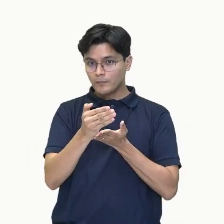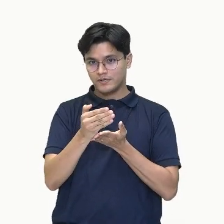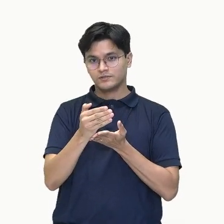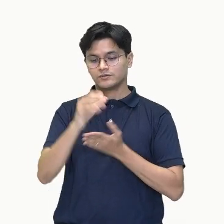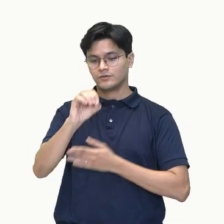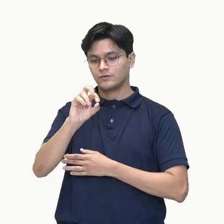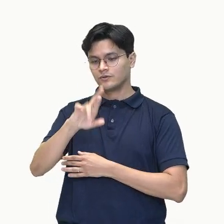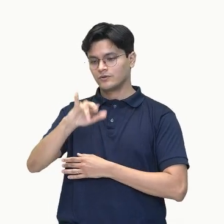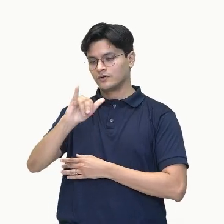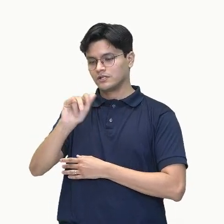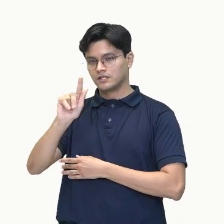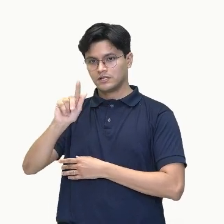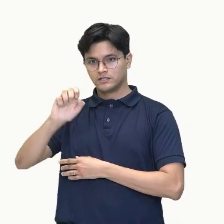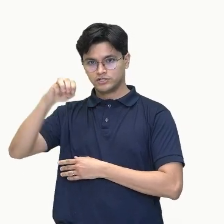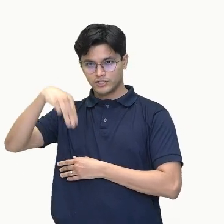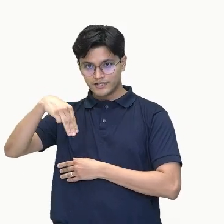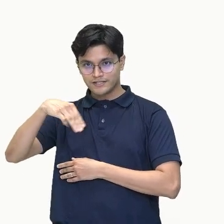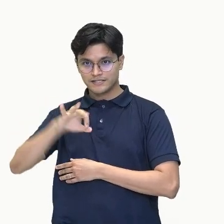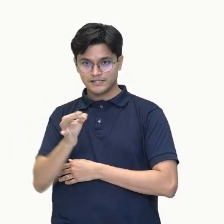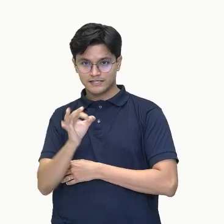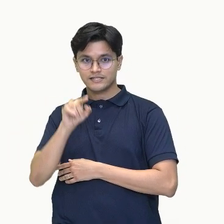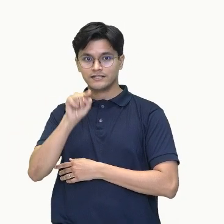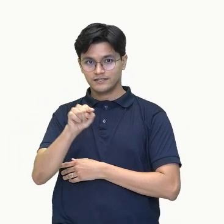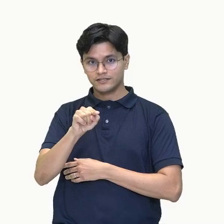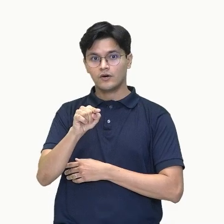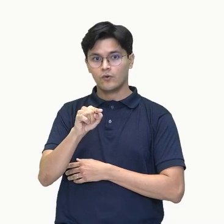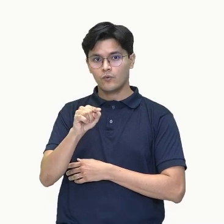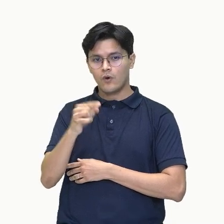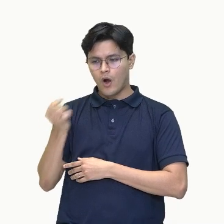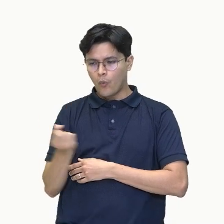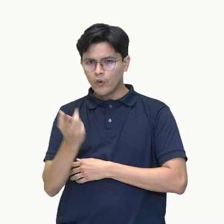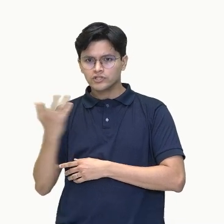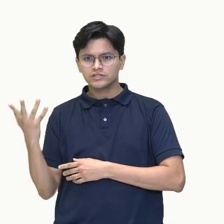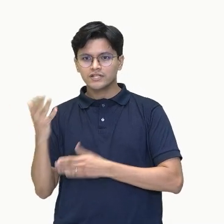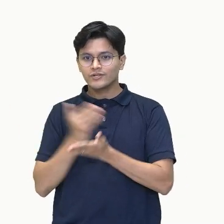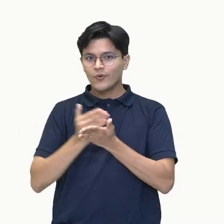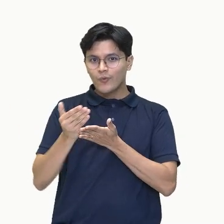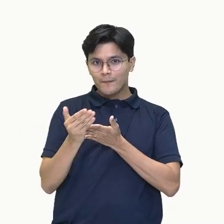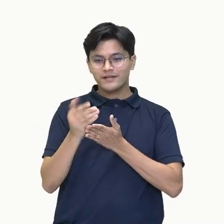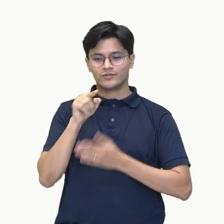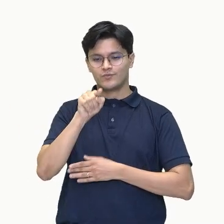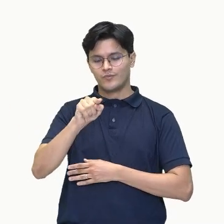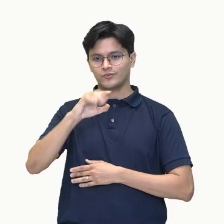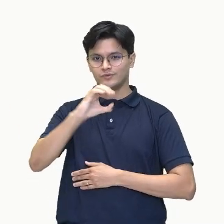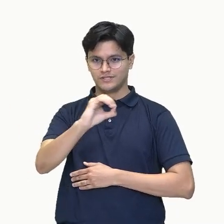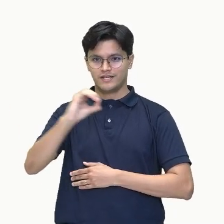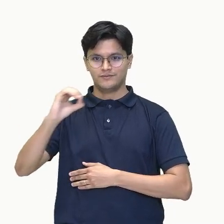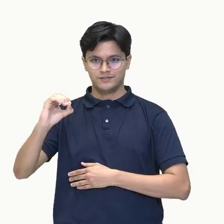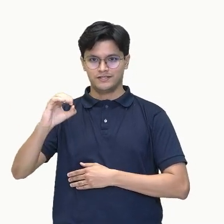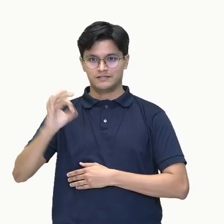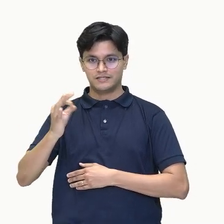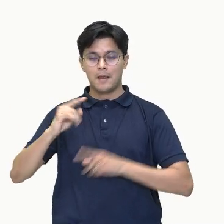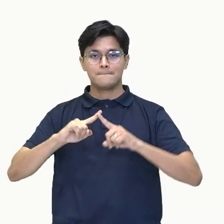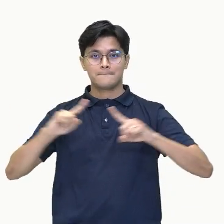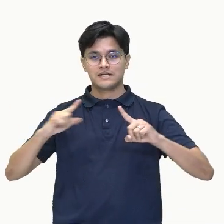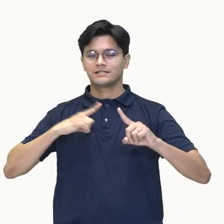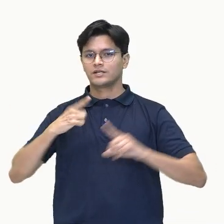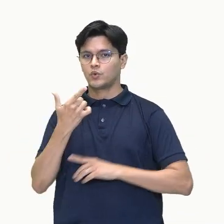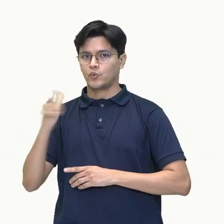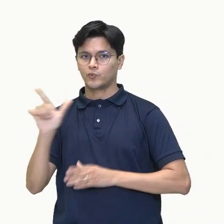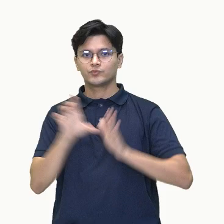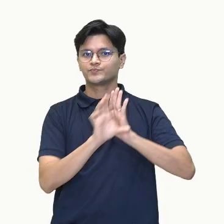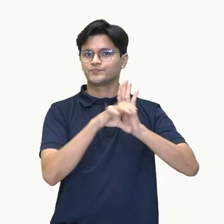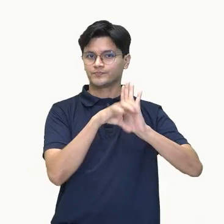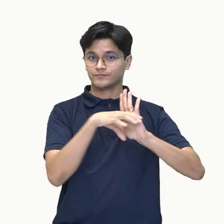a contagem começa ali próximo ao 0. Mas há um outro conceito aqui muito importante para você conhecer.